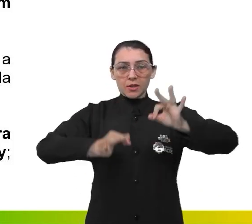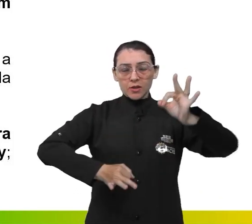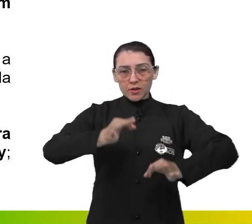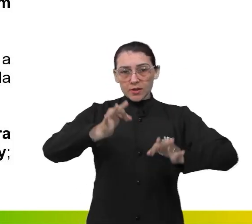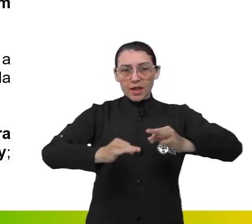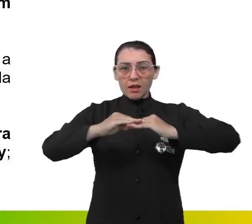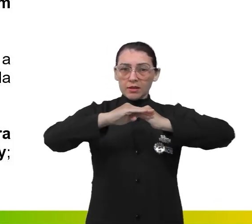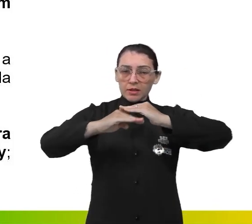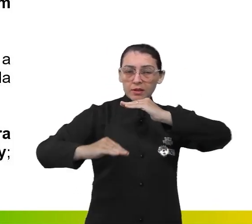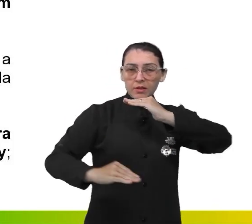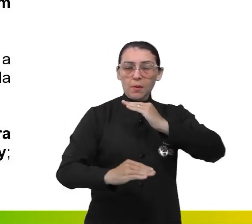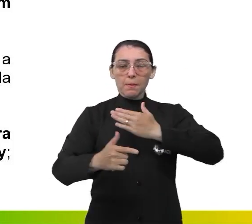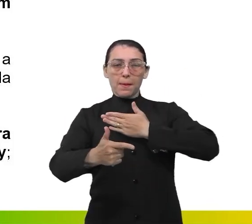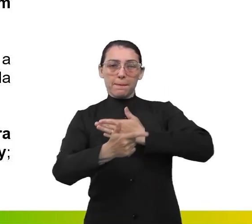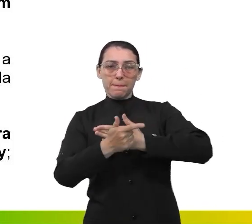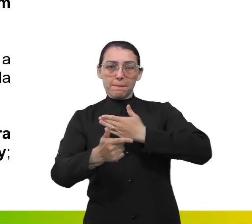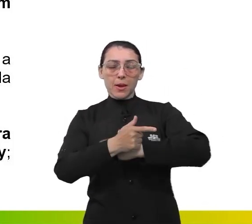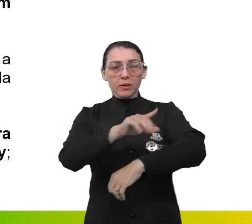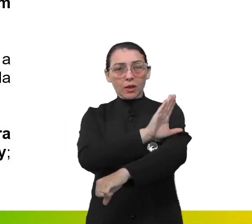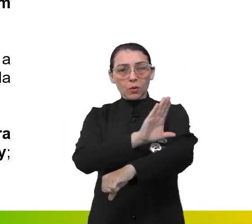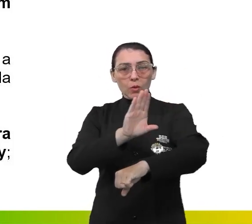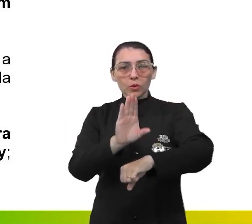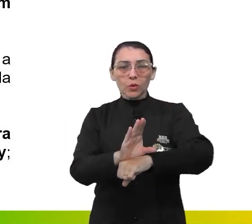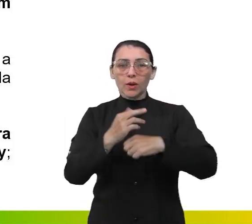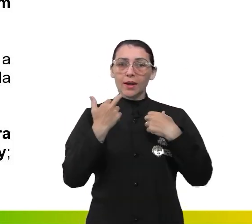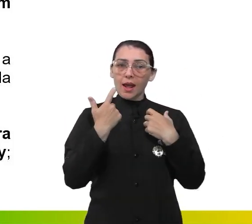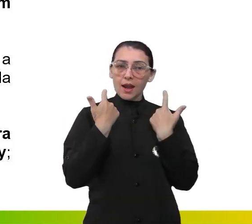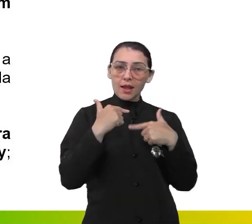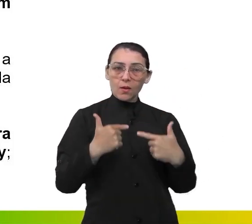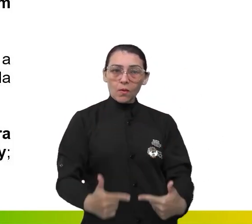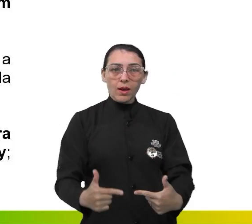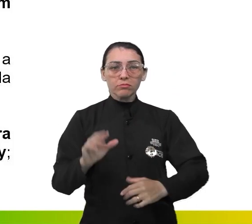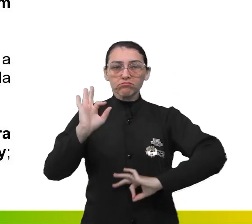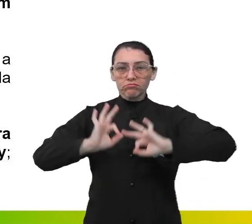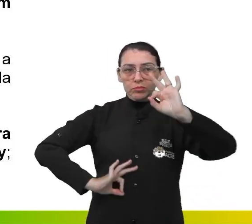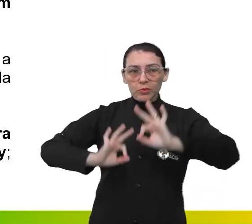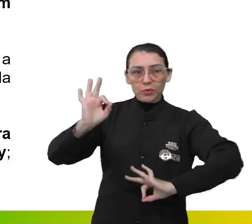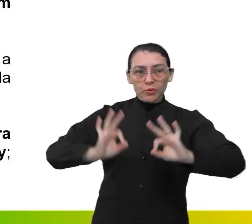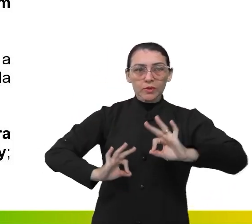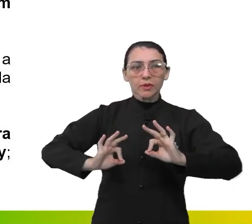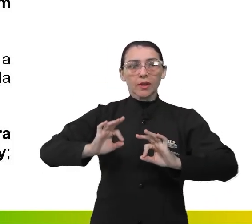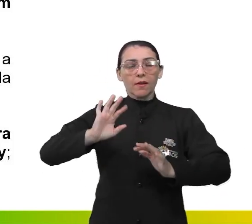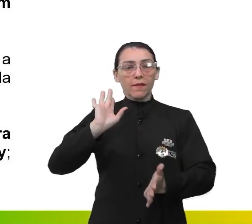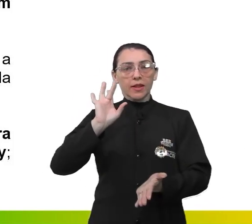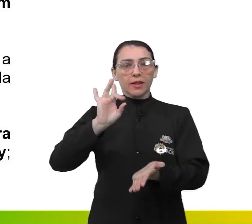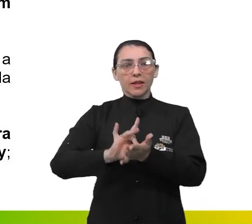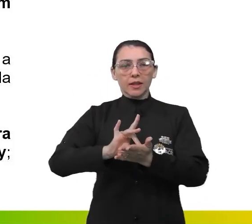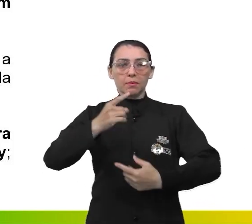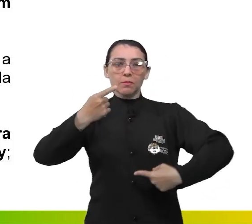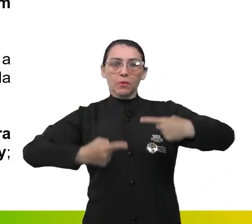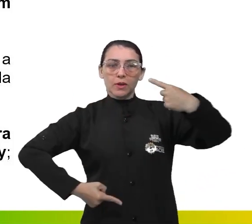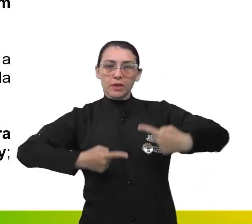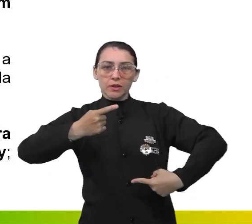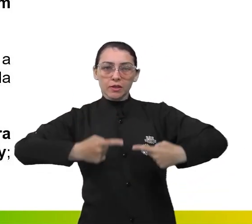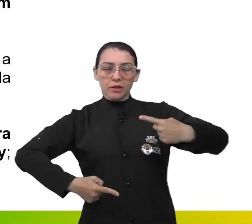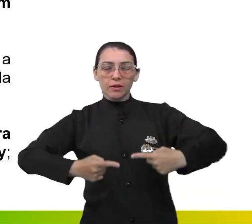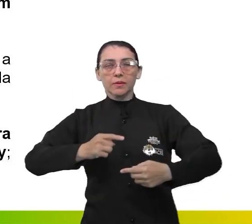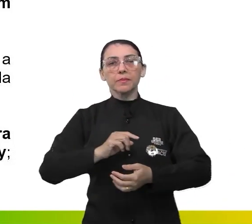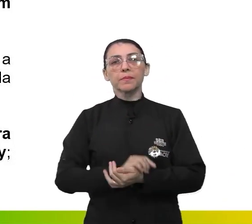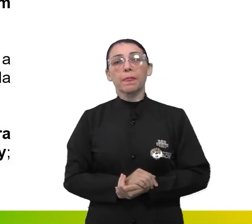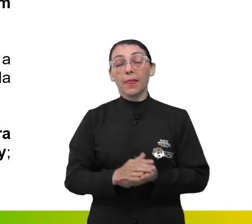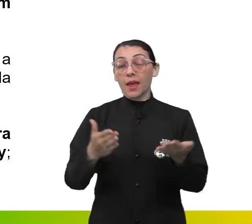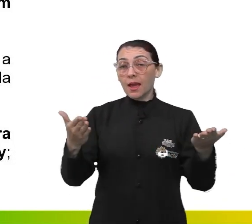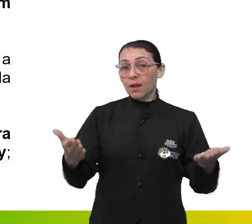justiça, a desigualdade, o papel da cultura e da linguagem na construção da realidade política.